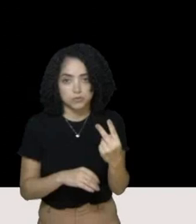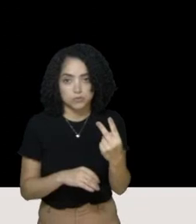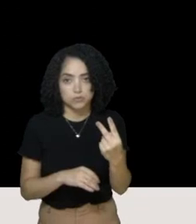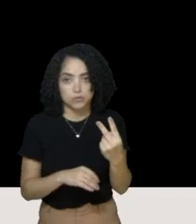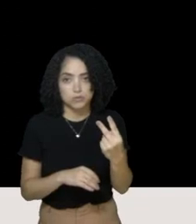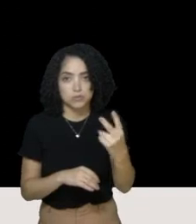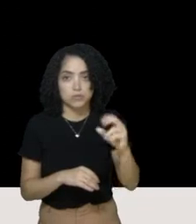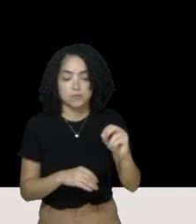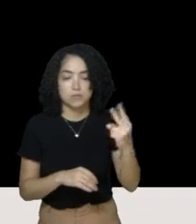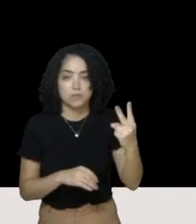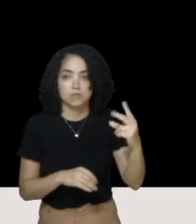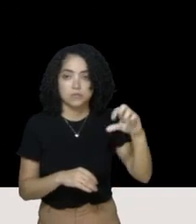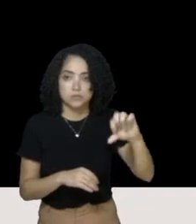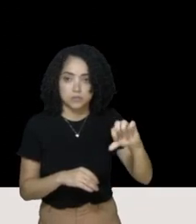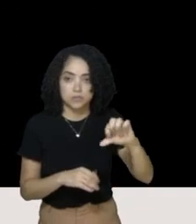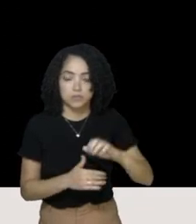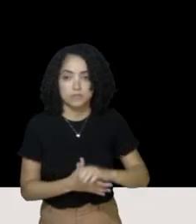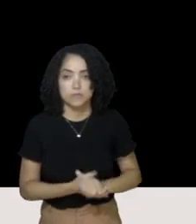872/2.